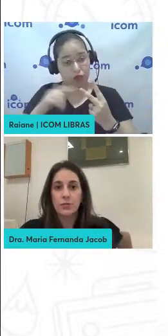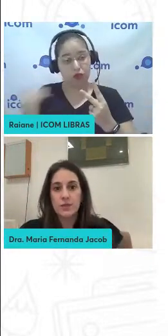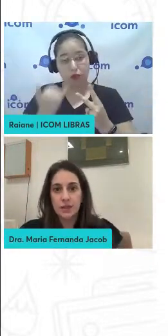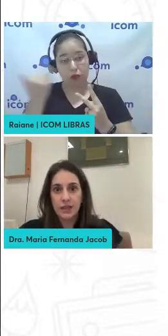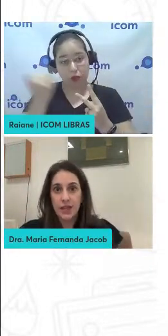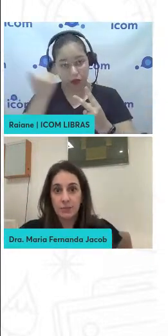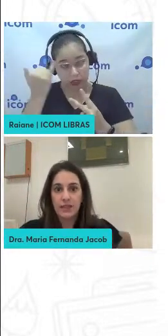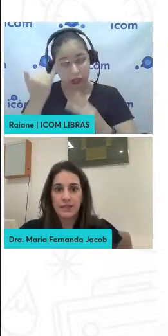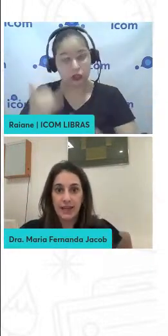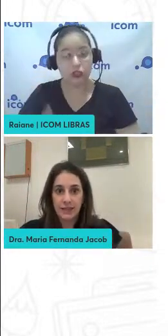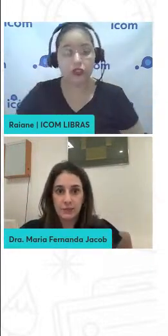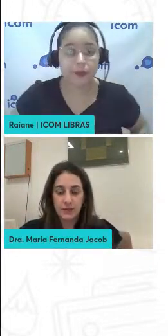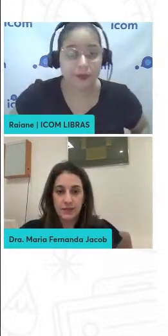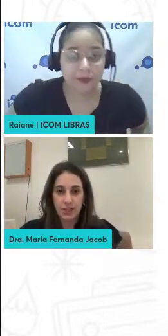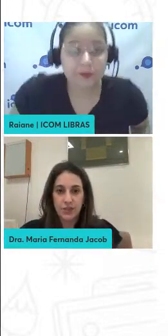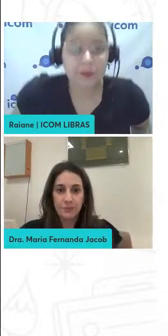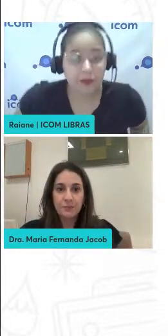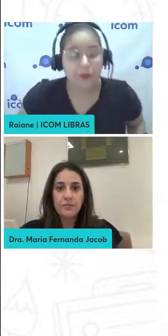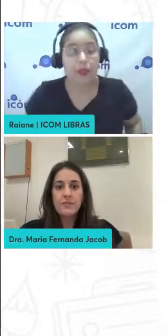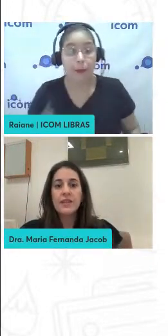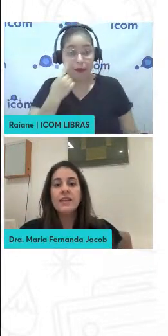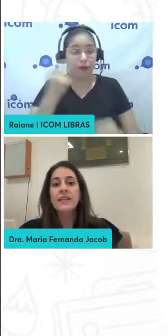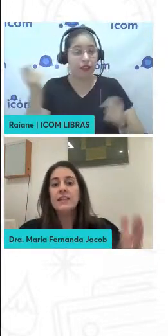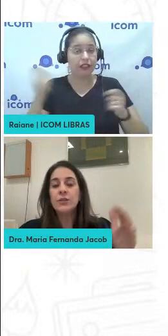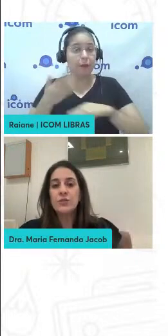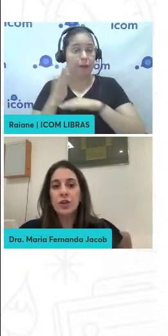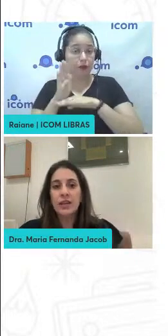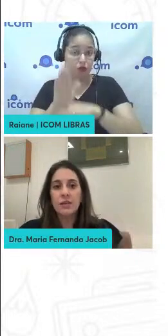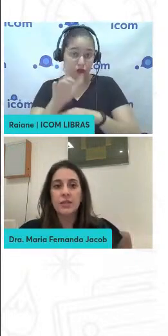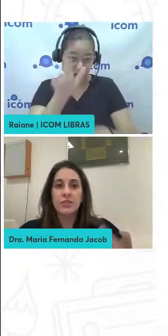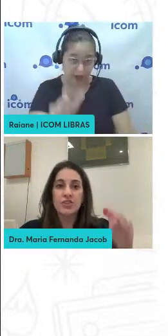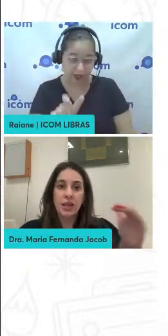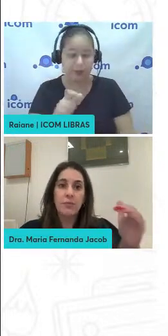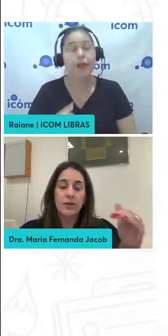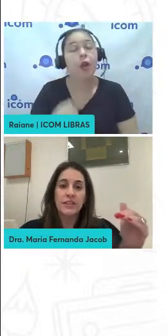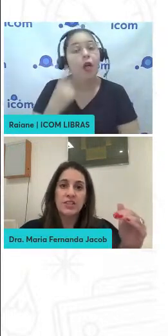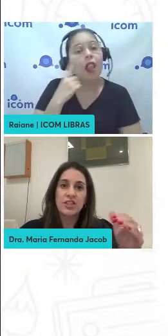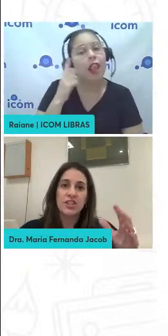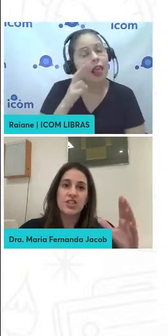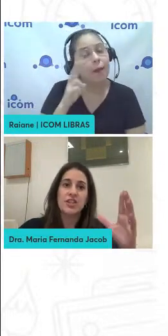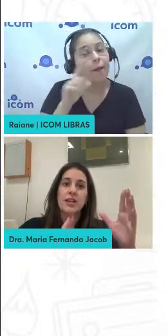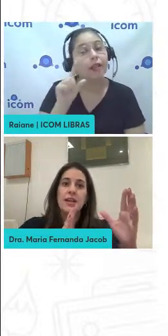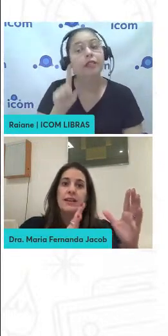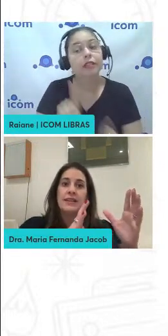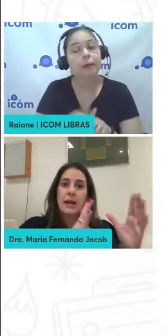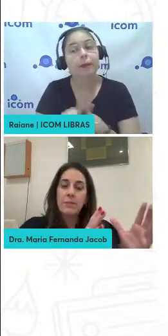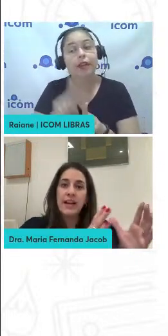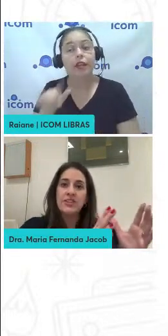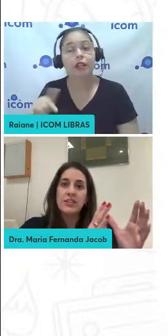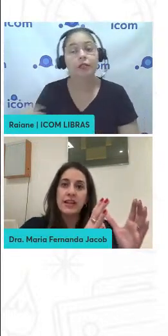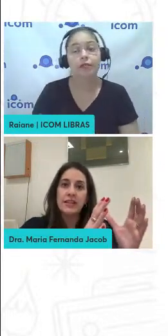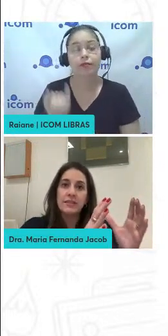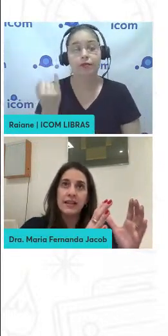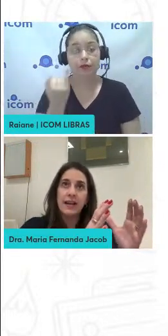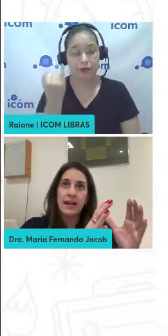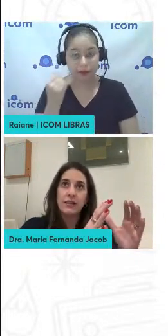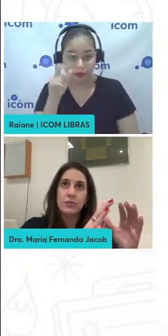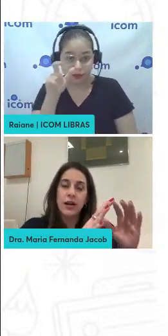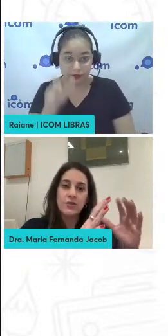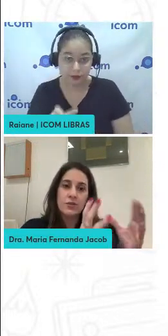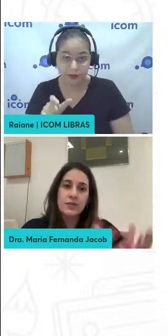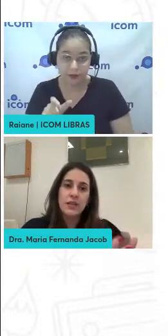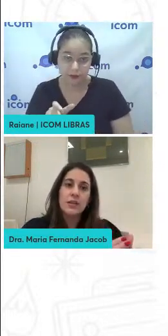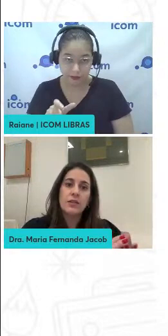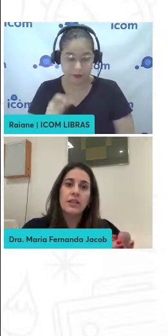paciente para conseguir reabilitar esse paciente. Então, só relembrando, acho que é importante a gente, na parte